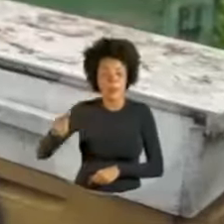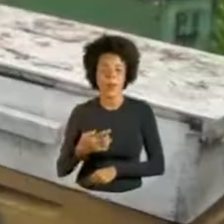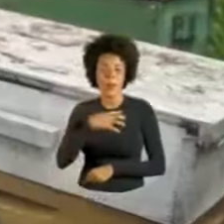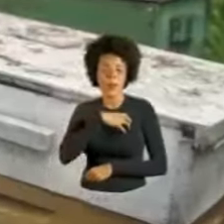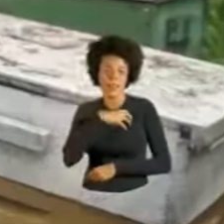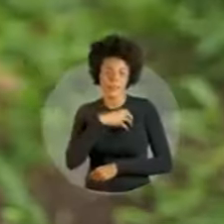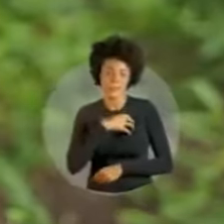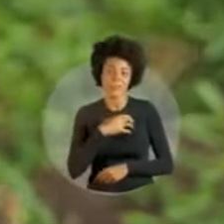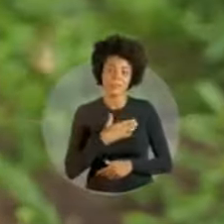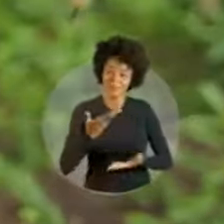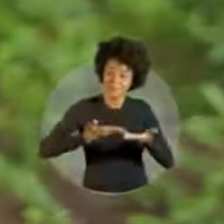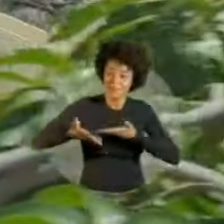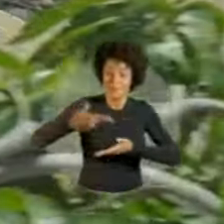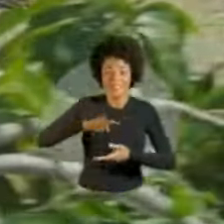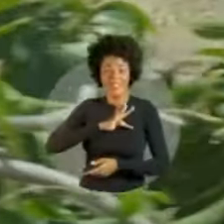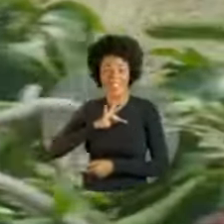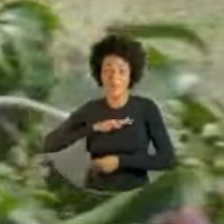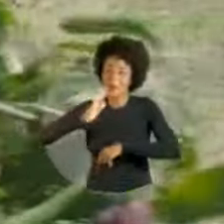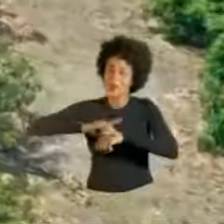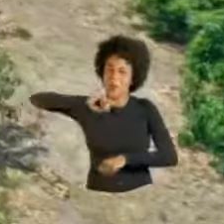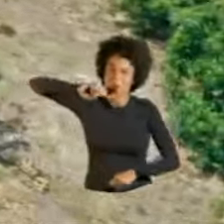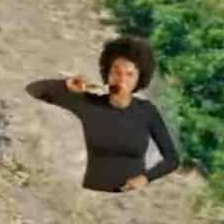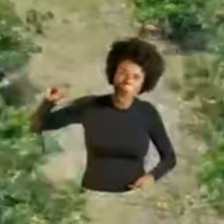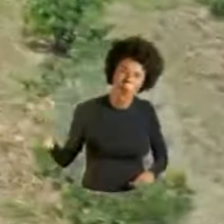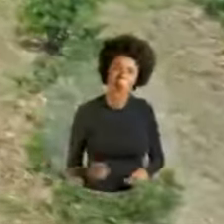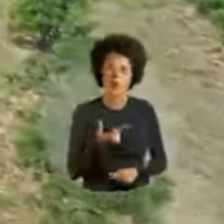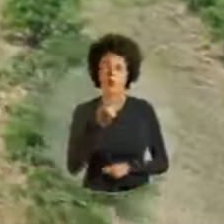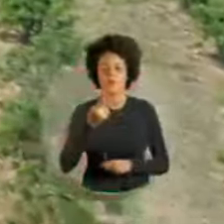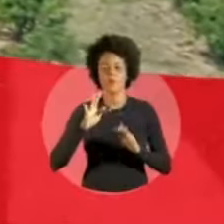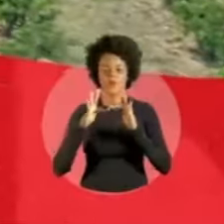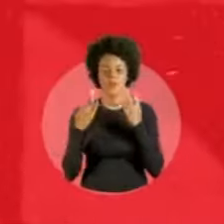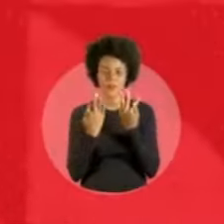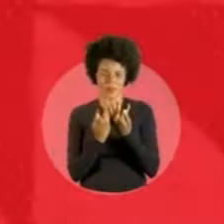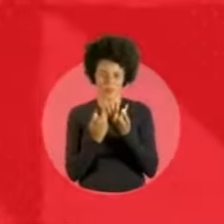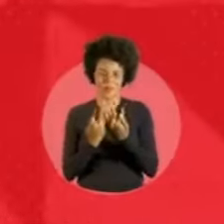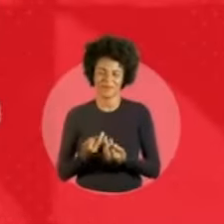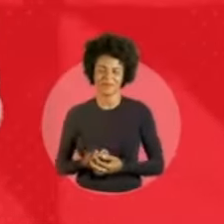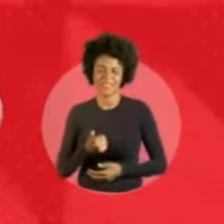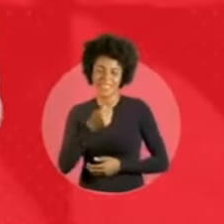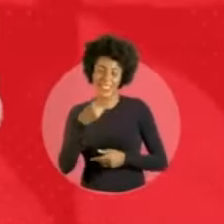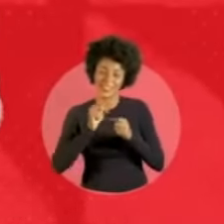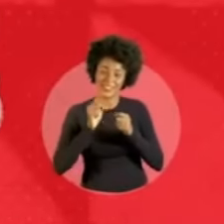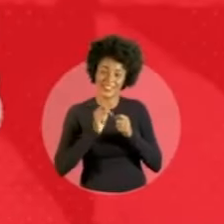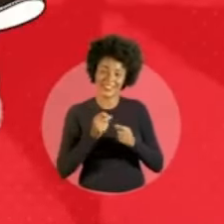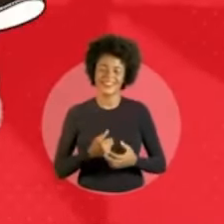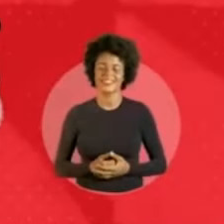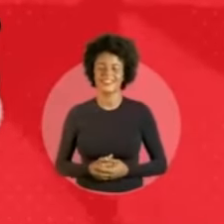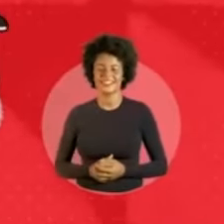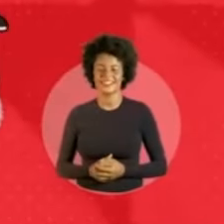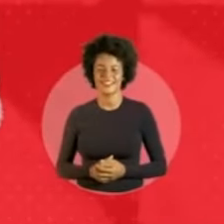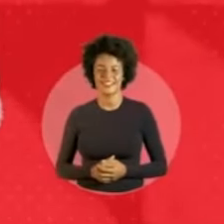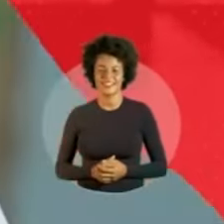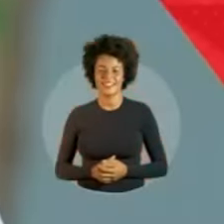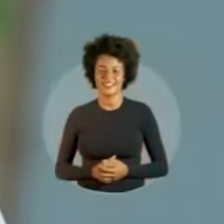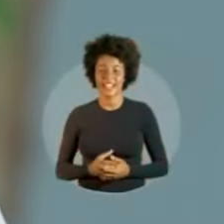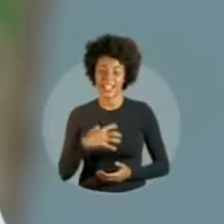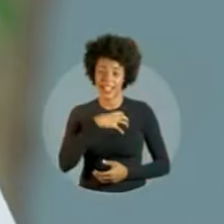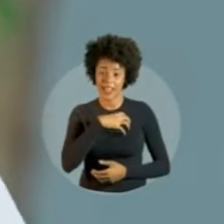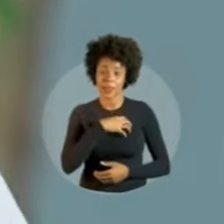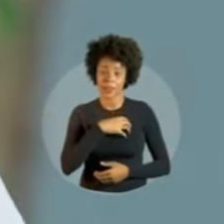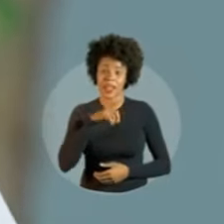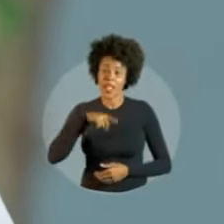baianos. Assistência técnica para mais de 1 milhão e 200 mil famílias. Foi o 13 que fez. A